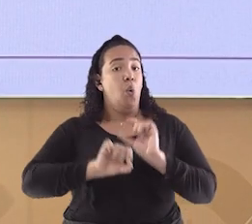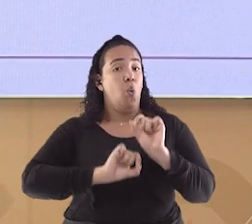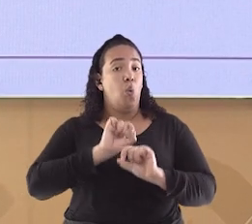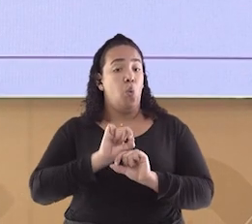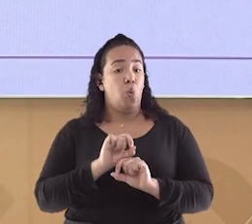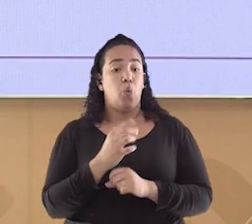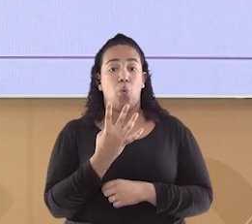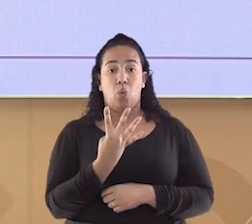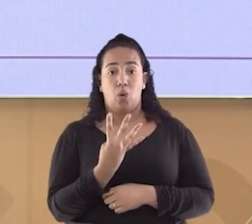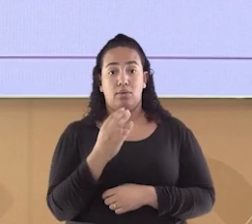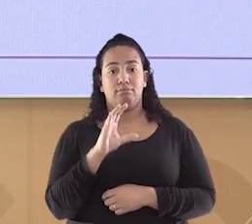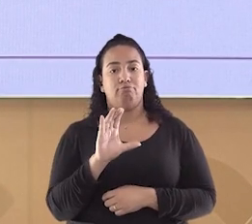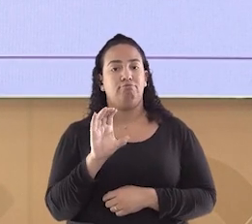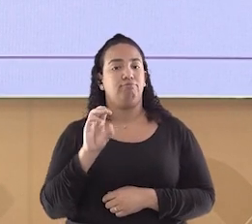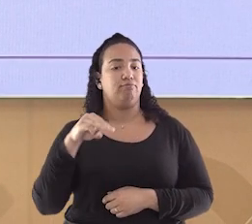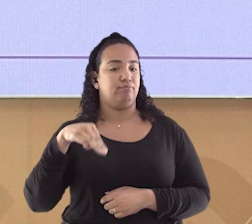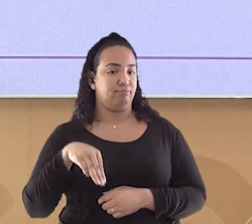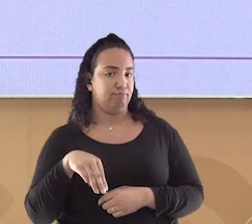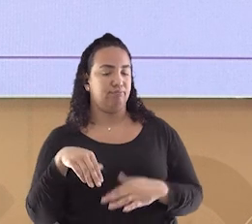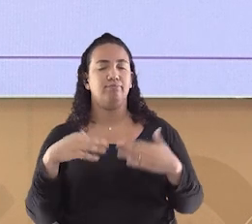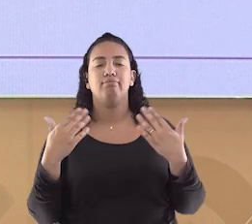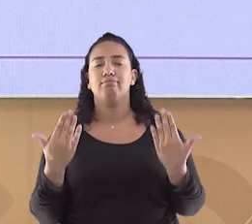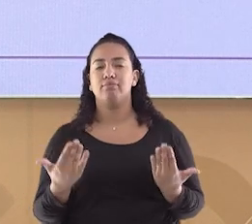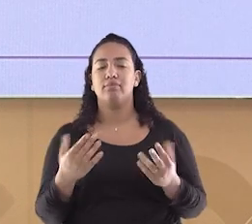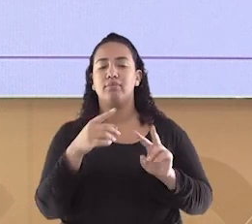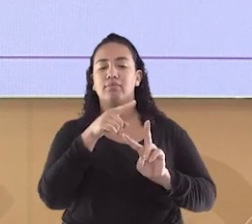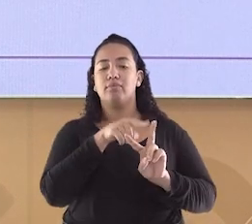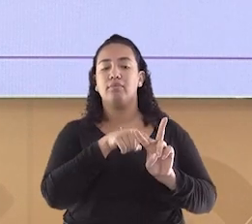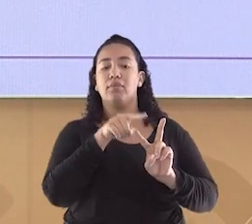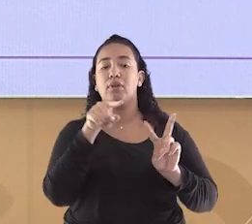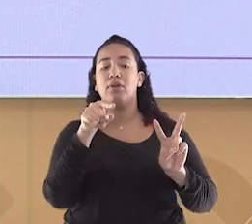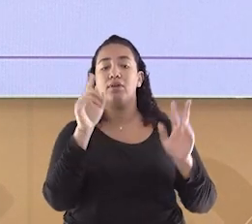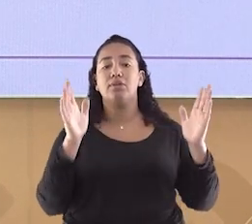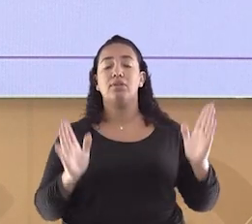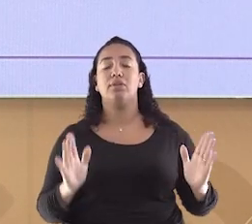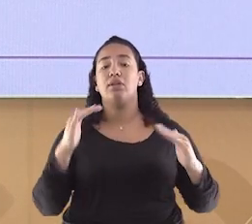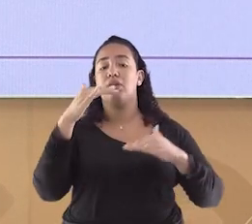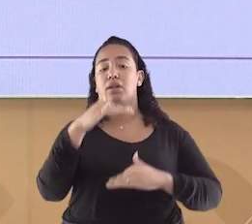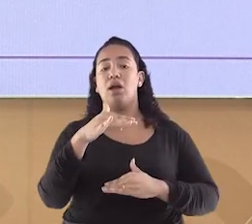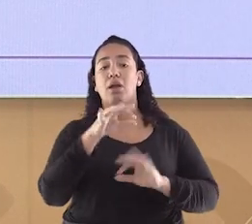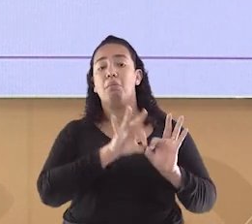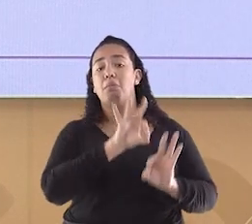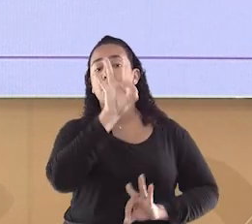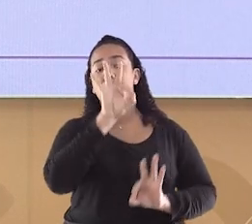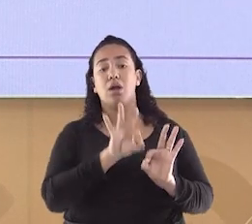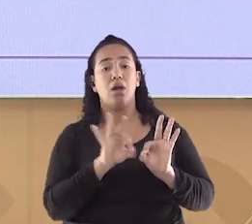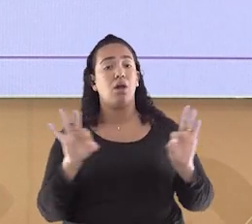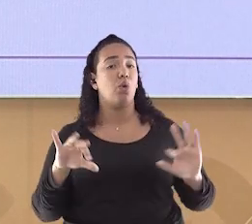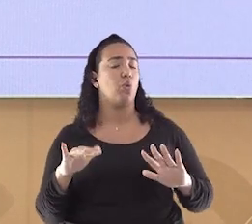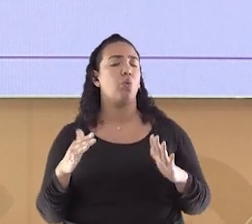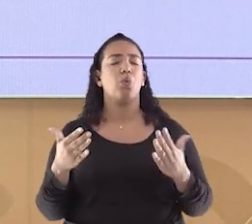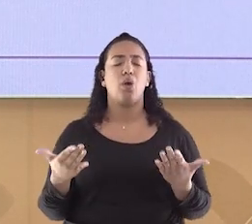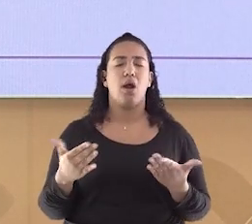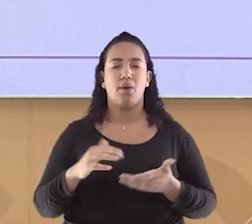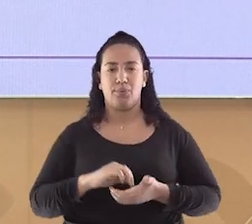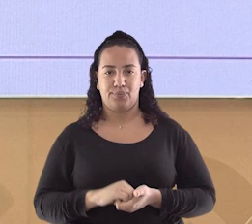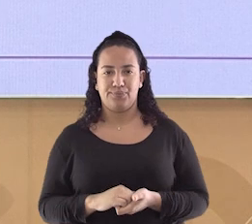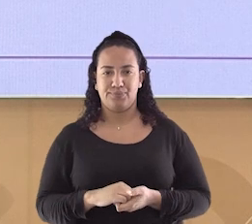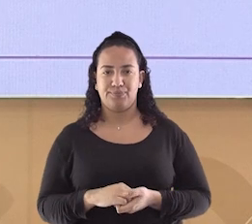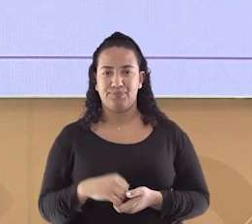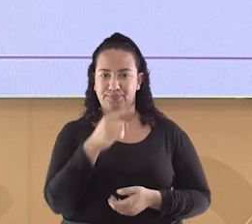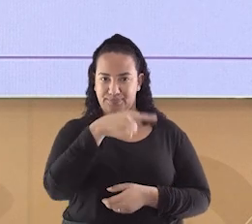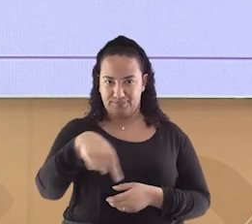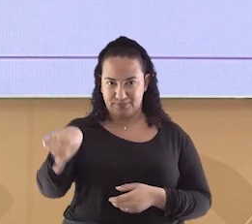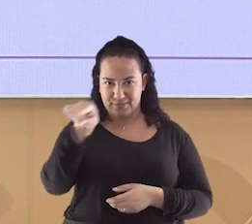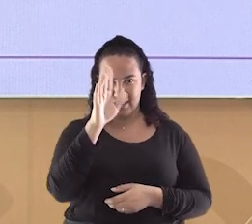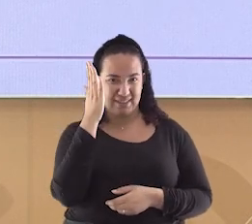4 centímetros quadrados. Sabendo disso, quanto será que mede o lado desse quadrado? E aí, será